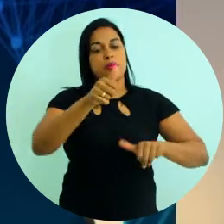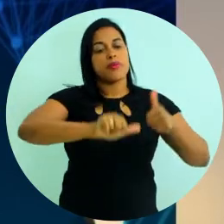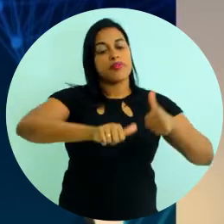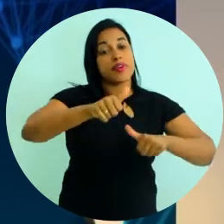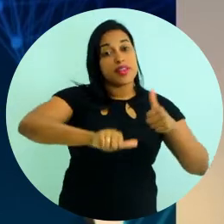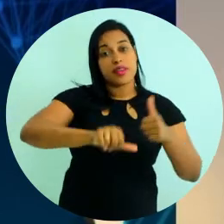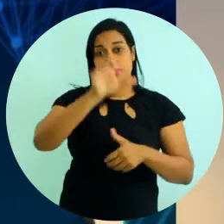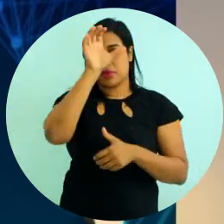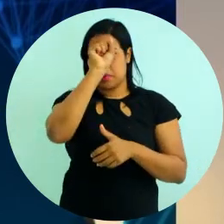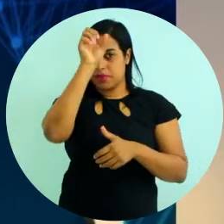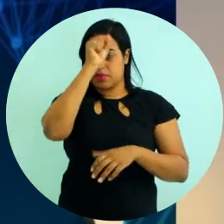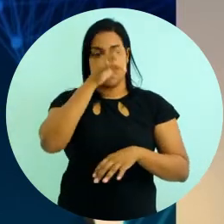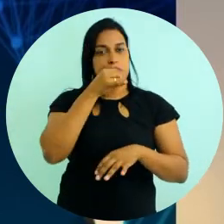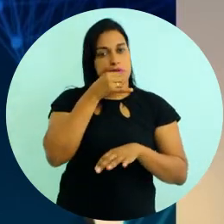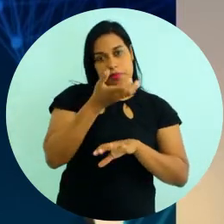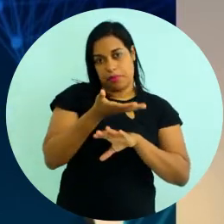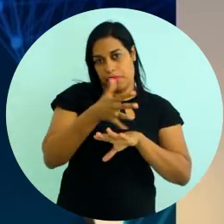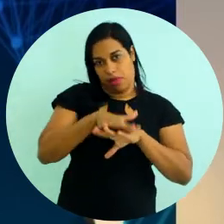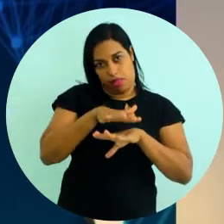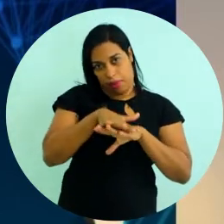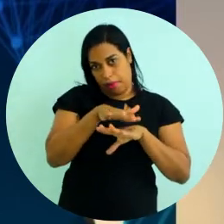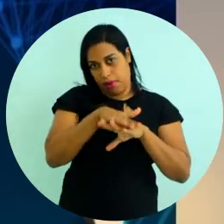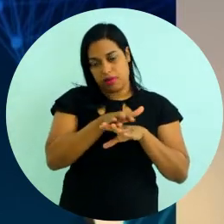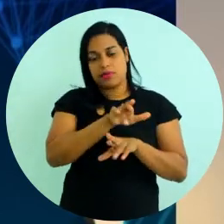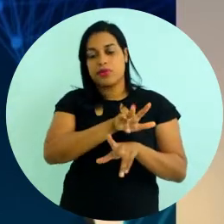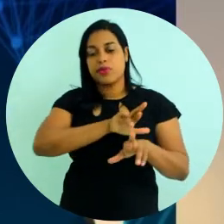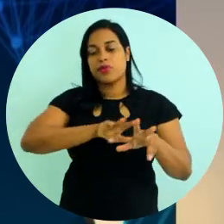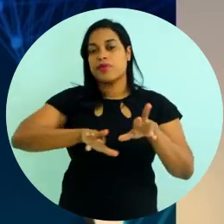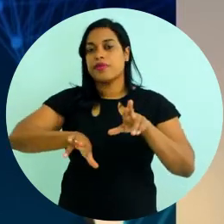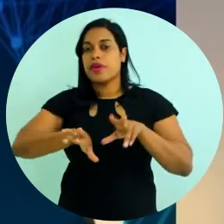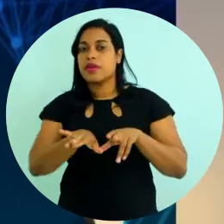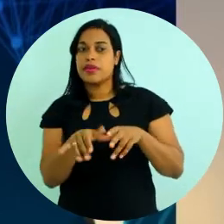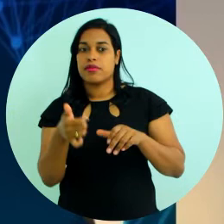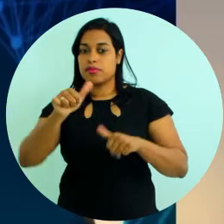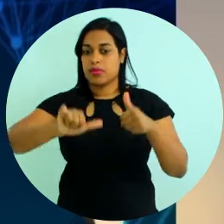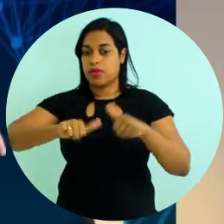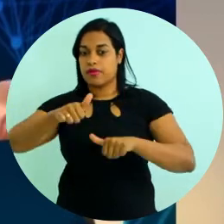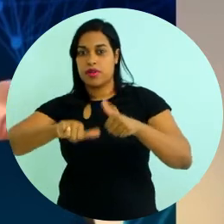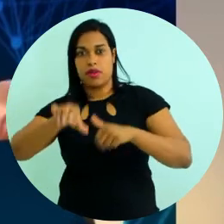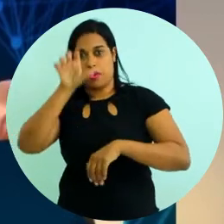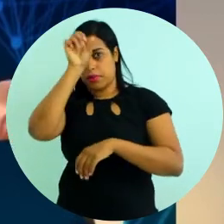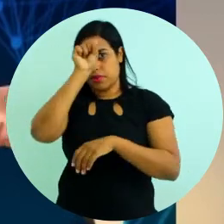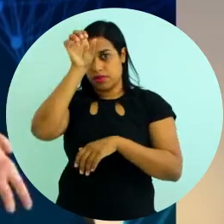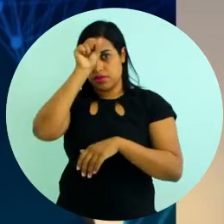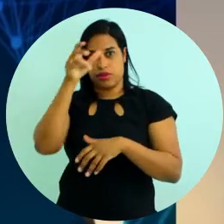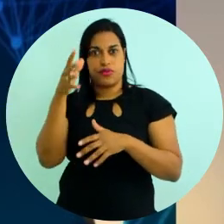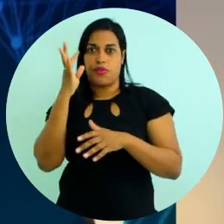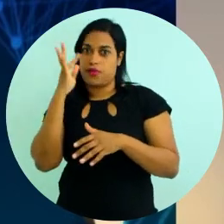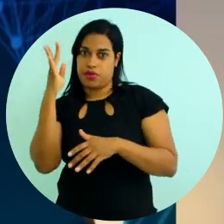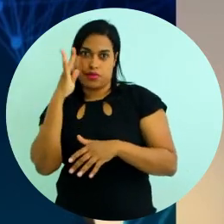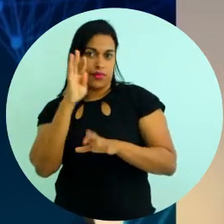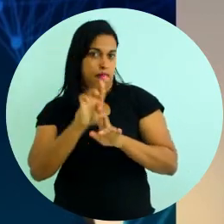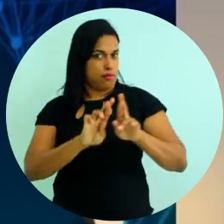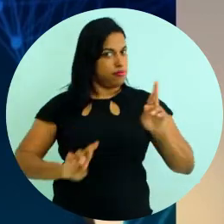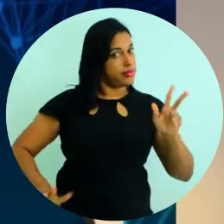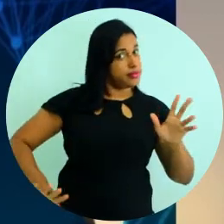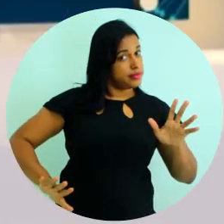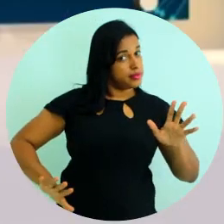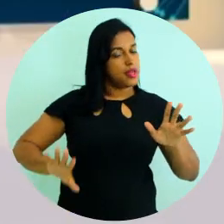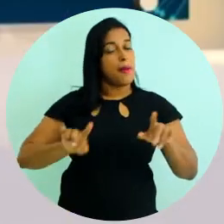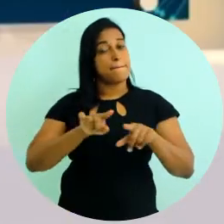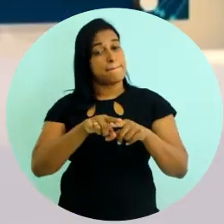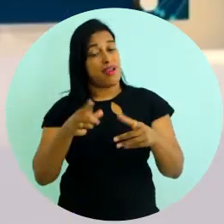como avaliamos aprendizagens em matemática, por exemplo, são diferentes das formas como avaliamos aprendizagens em